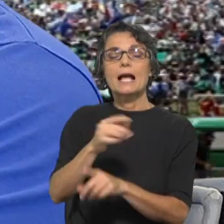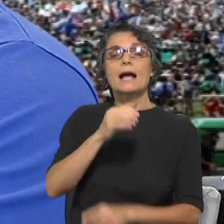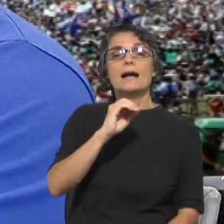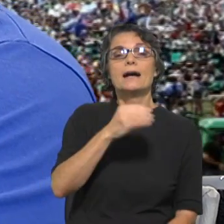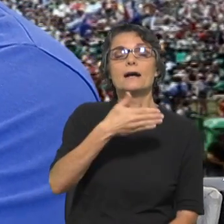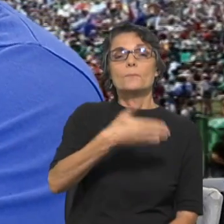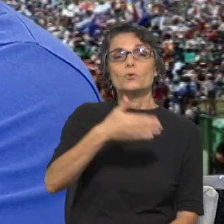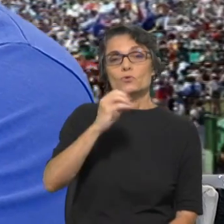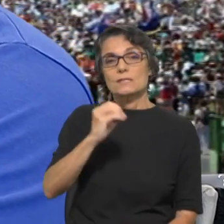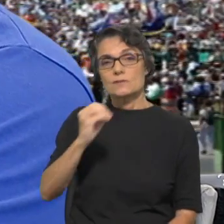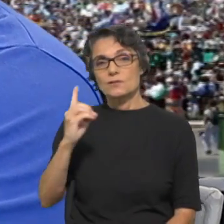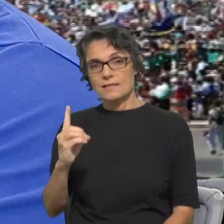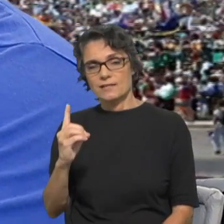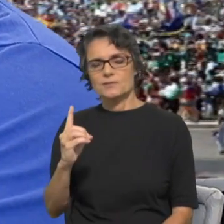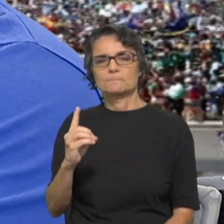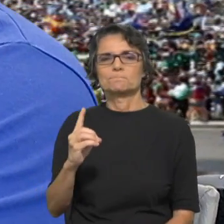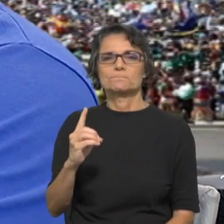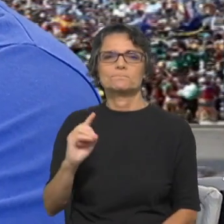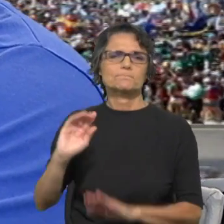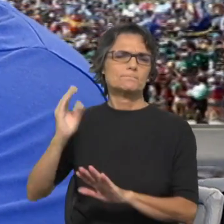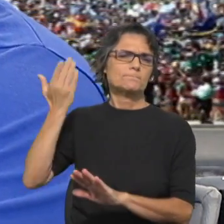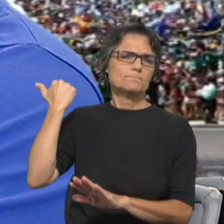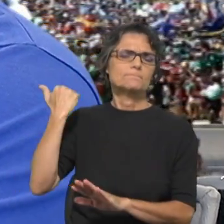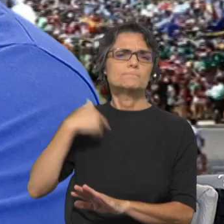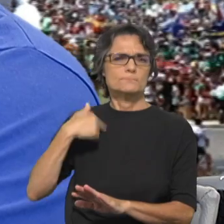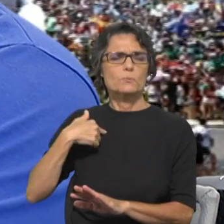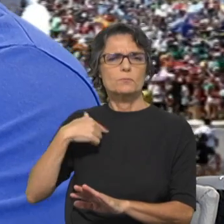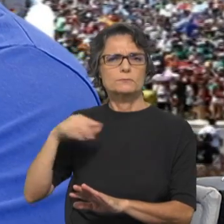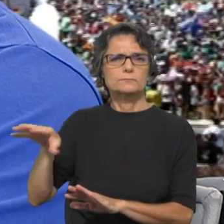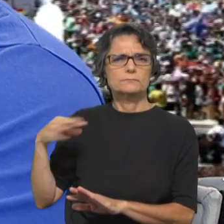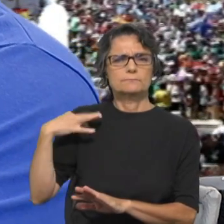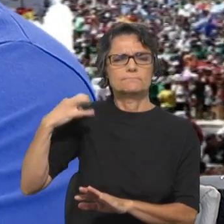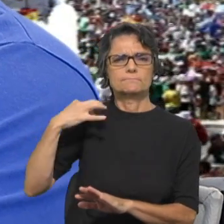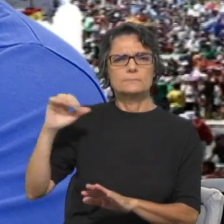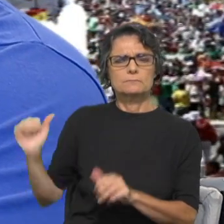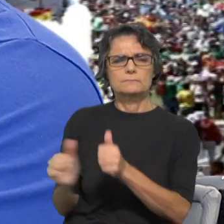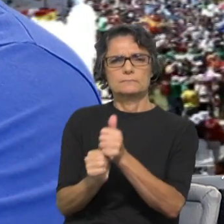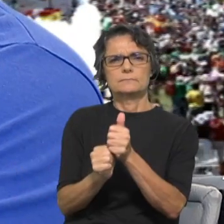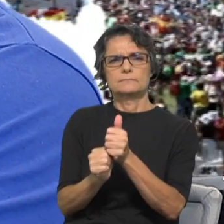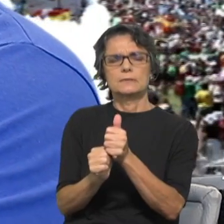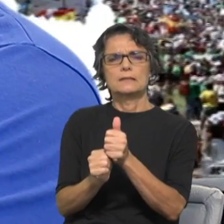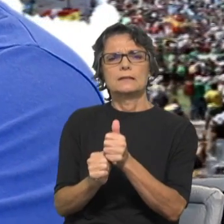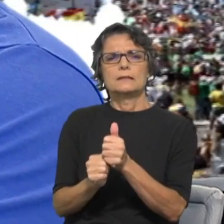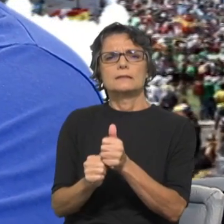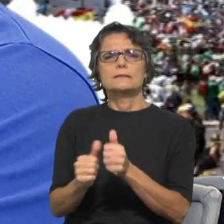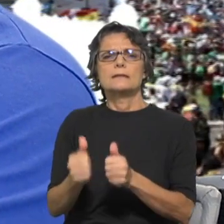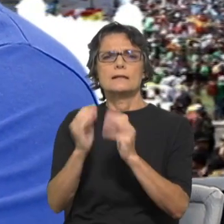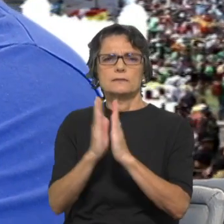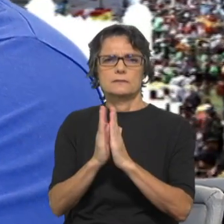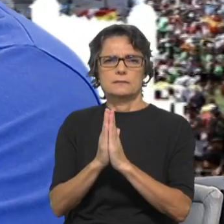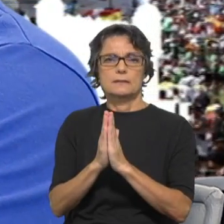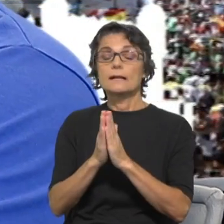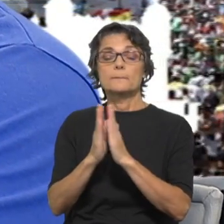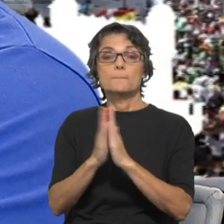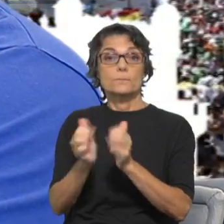1006. Foi quando da nomeação para ser assistente diocesano do Porto, então pelo nosso